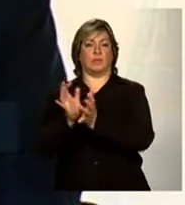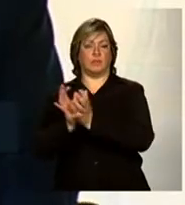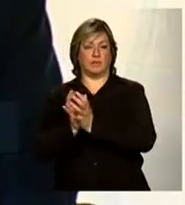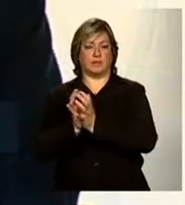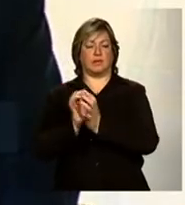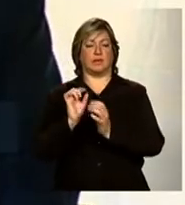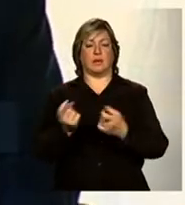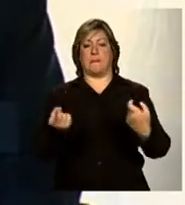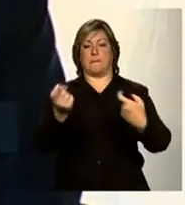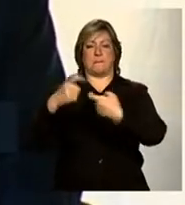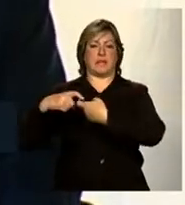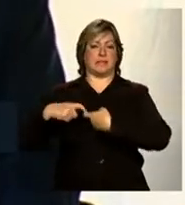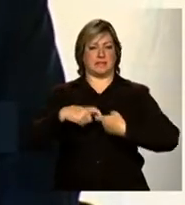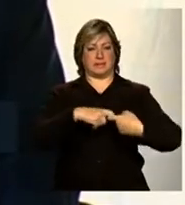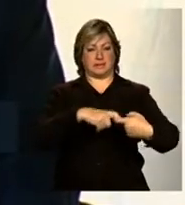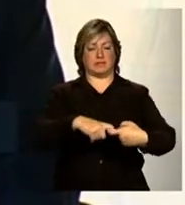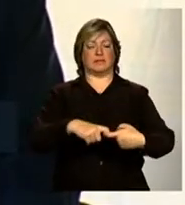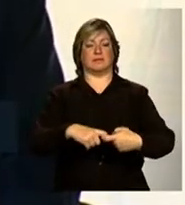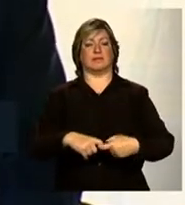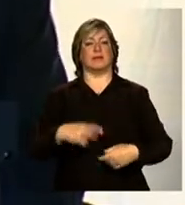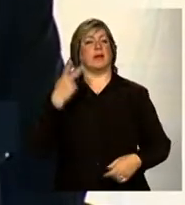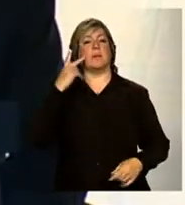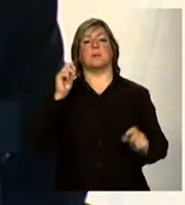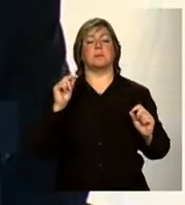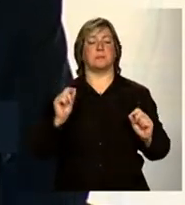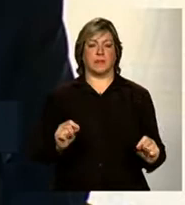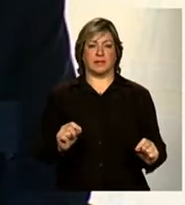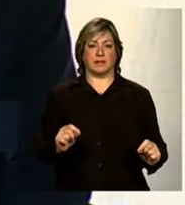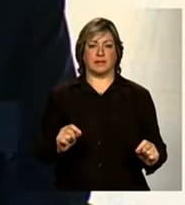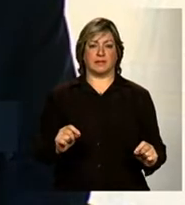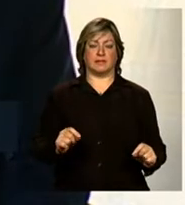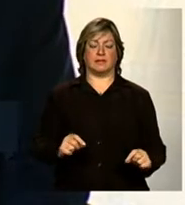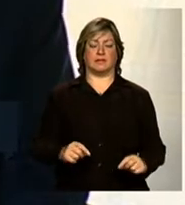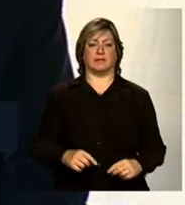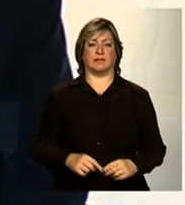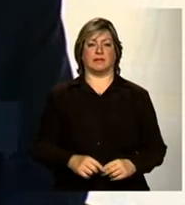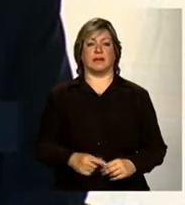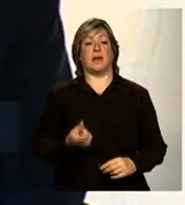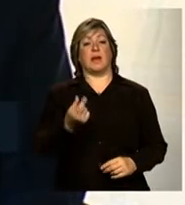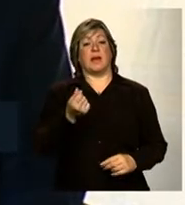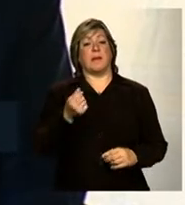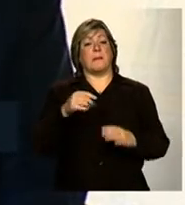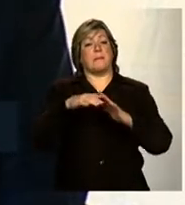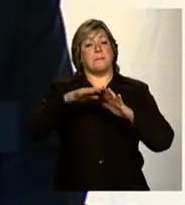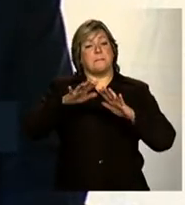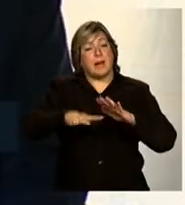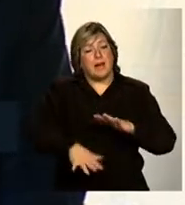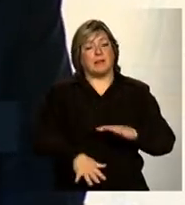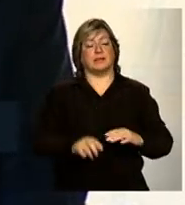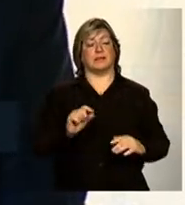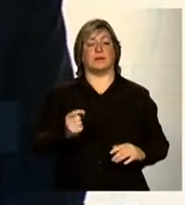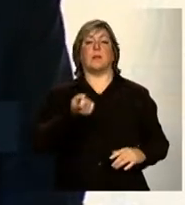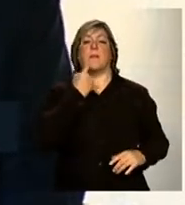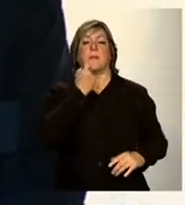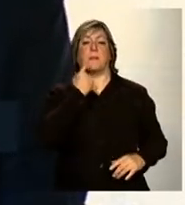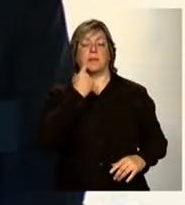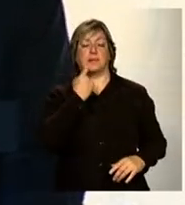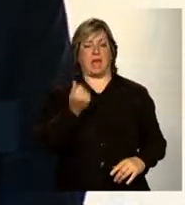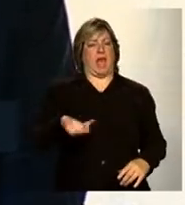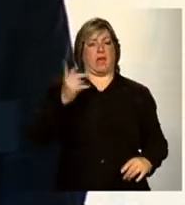são entidades parceiras para baratear o preço do peixe